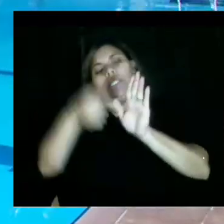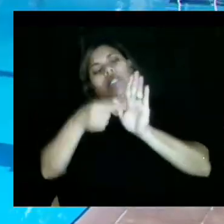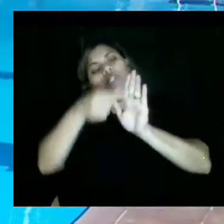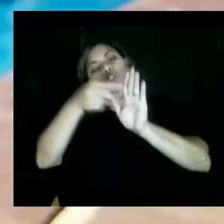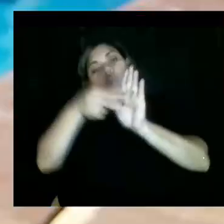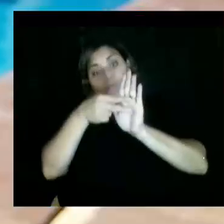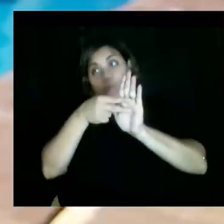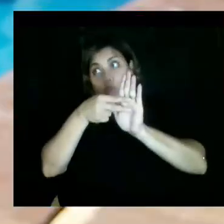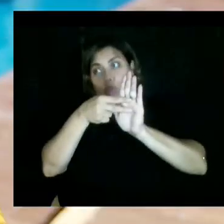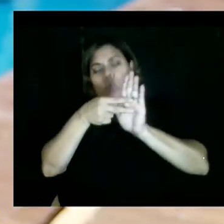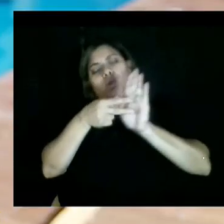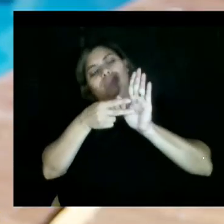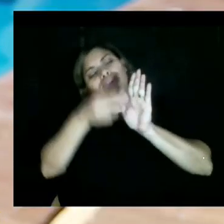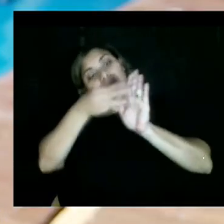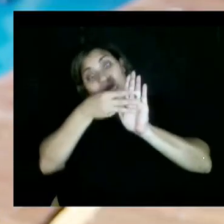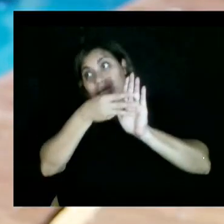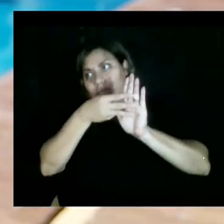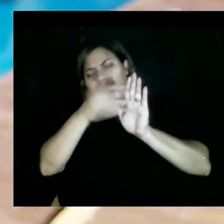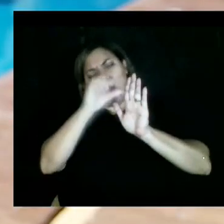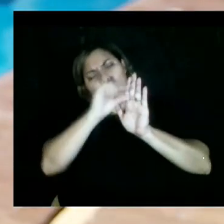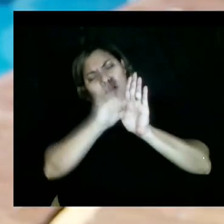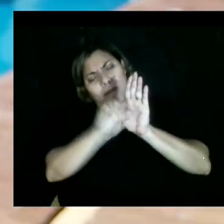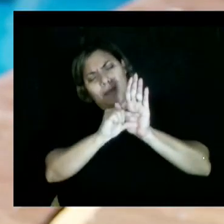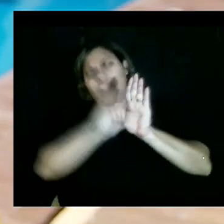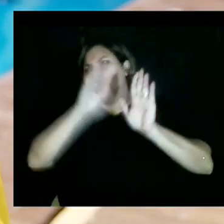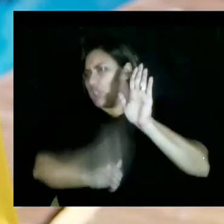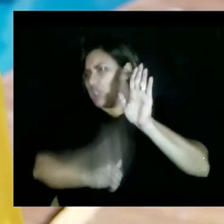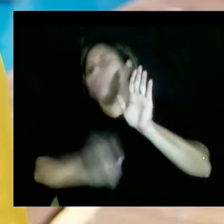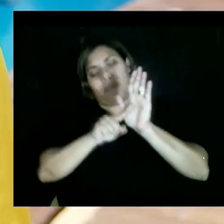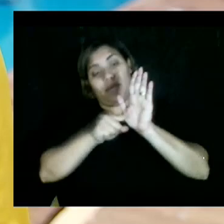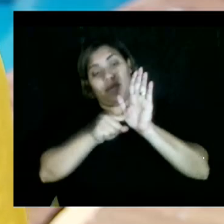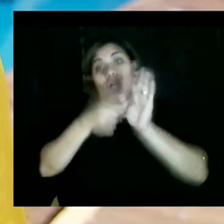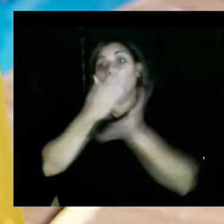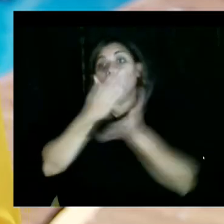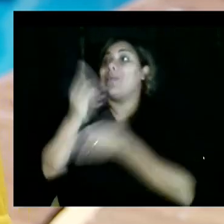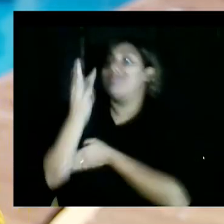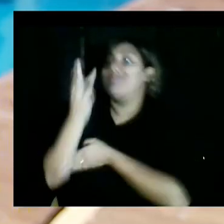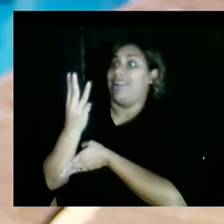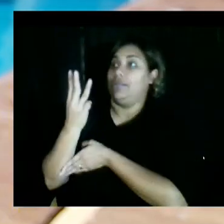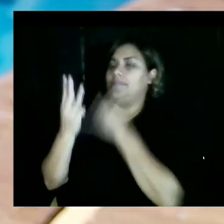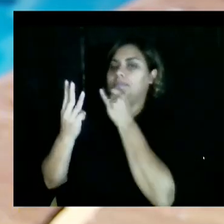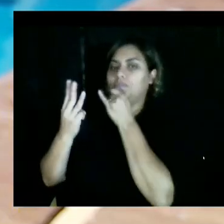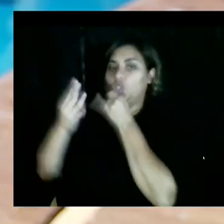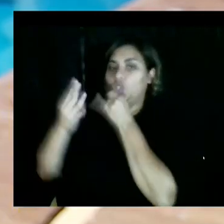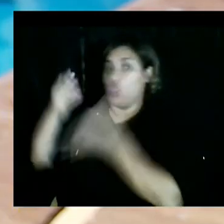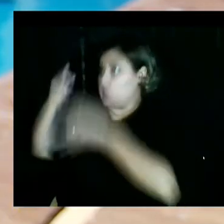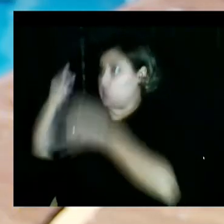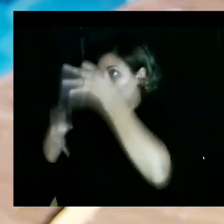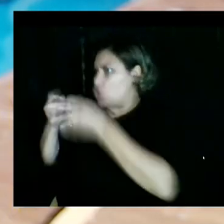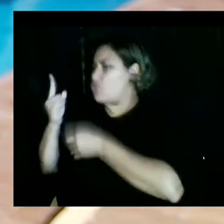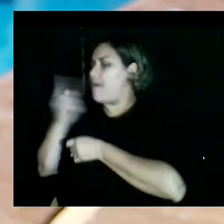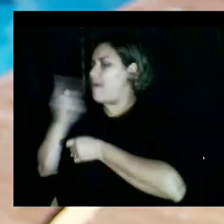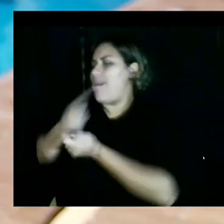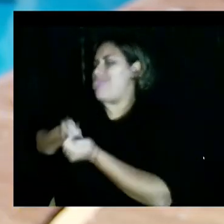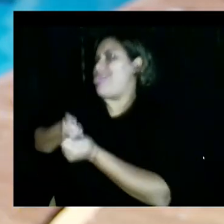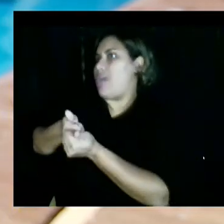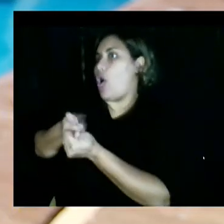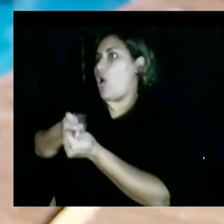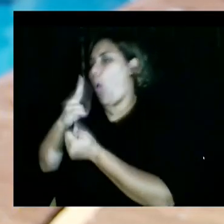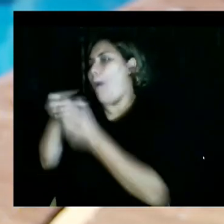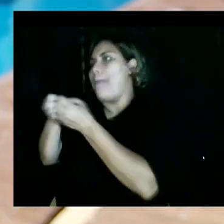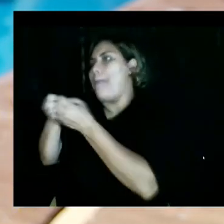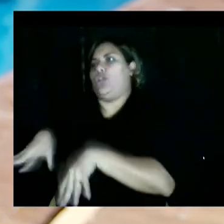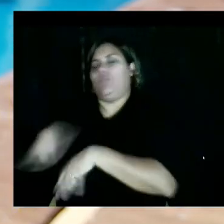que são as do meio, que é assim, tipo assim, o juiz não pode favorecer muito e nem prejudicar muito um atleta,